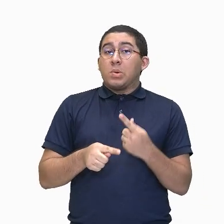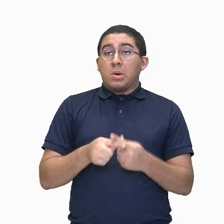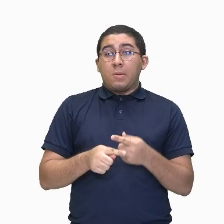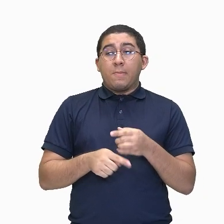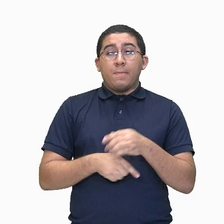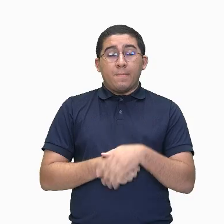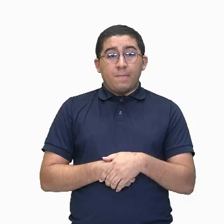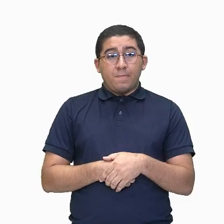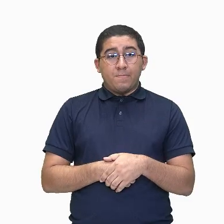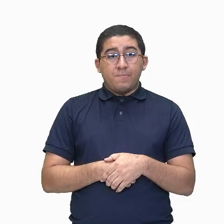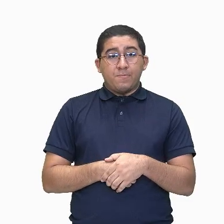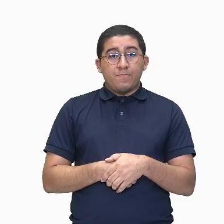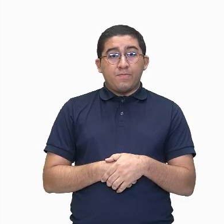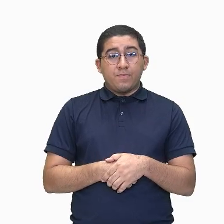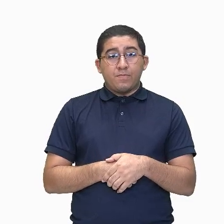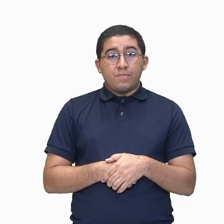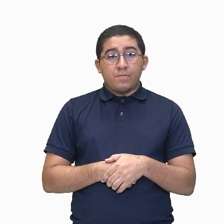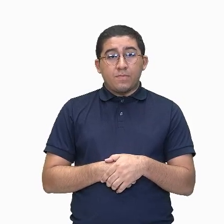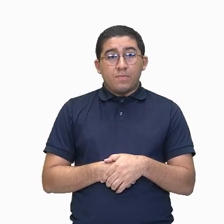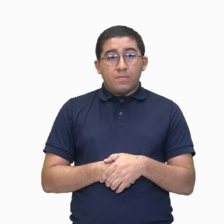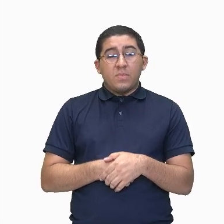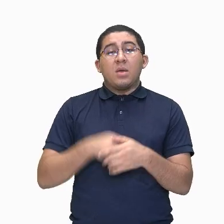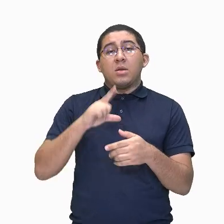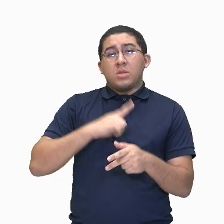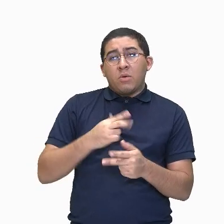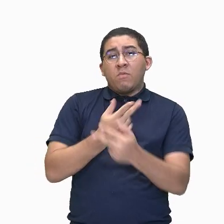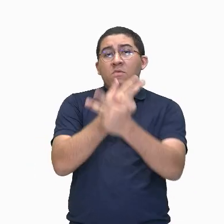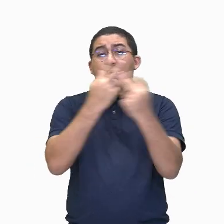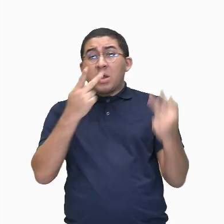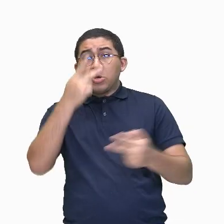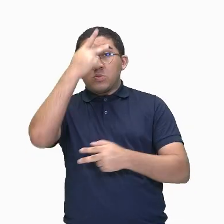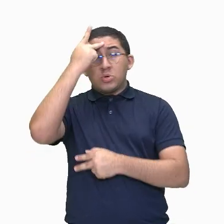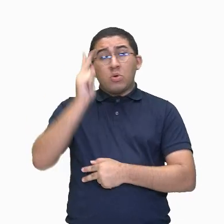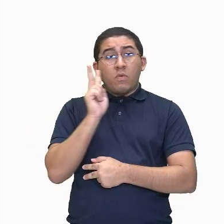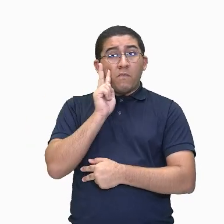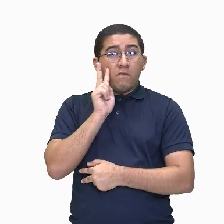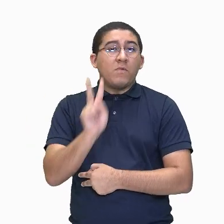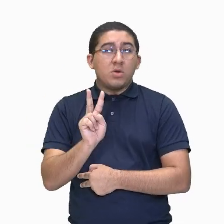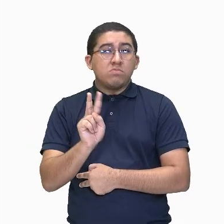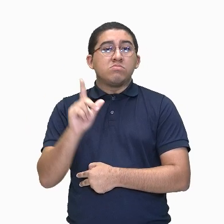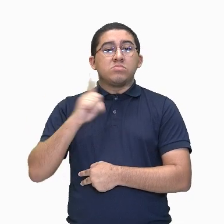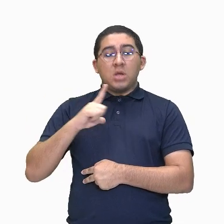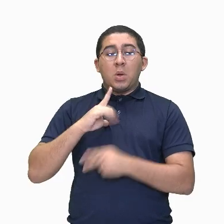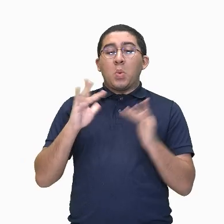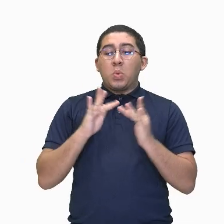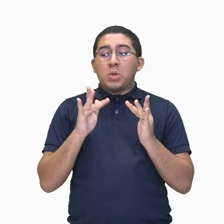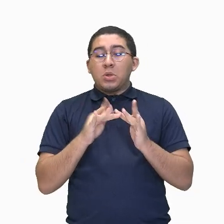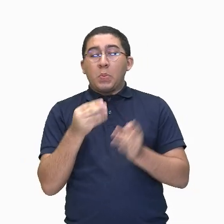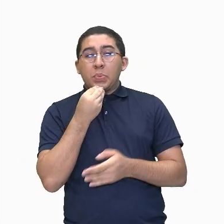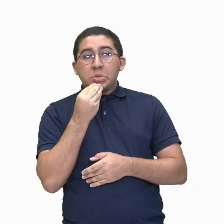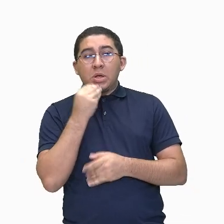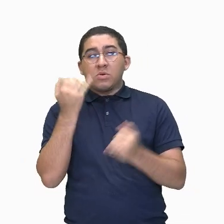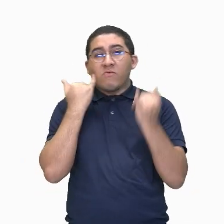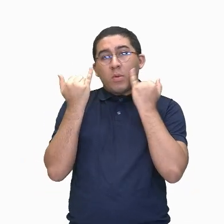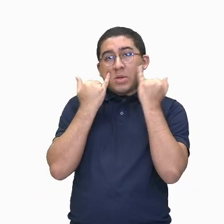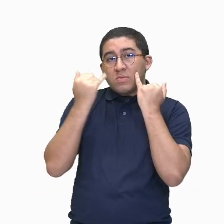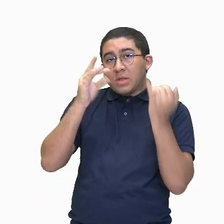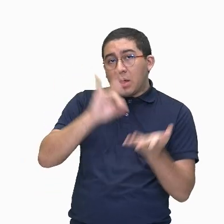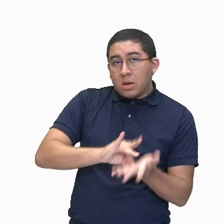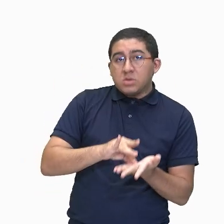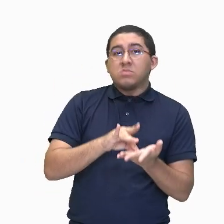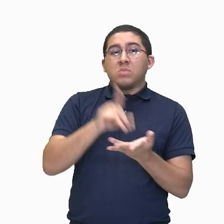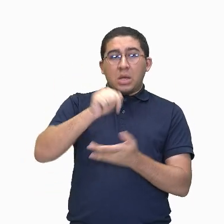vai atingir muitas pessoas, né? Muitas pessoas terão acesso a essas informações, a